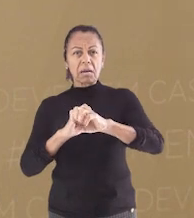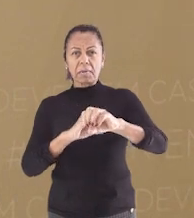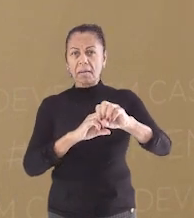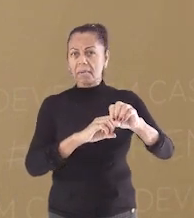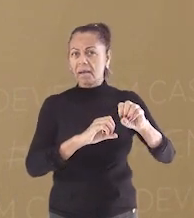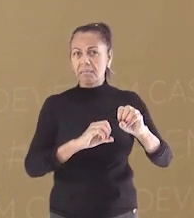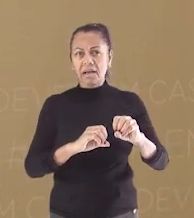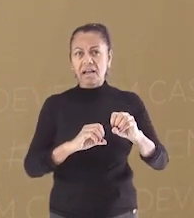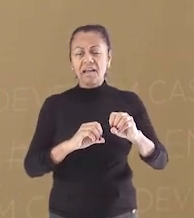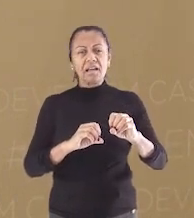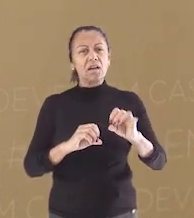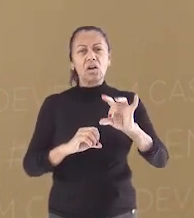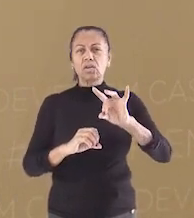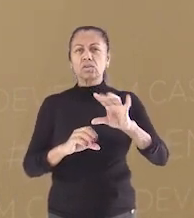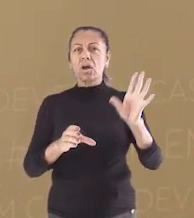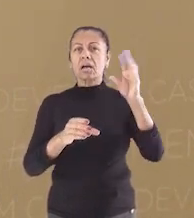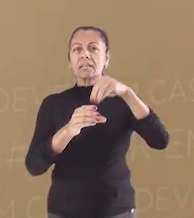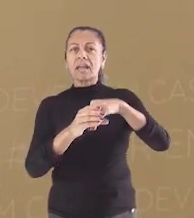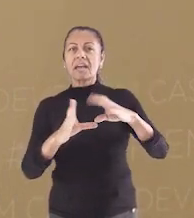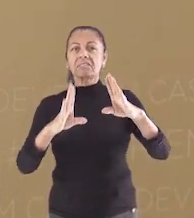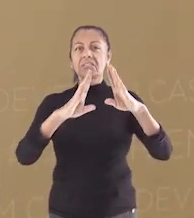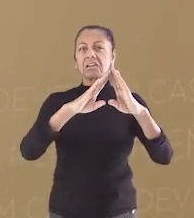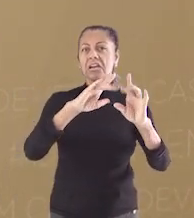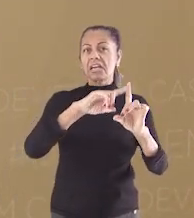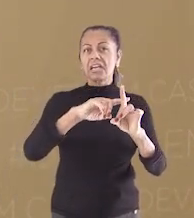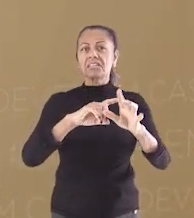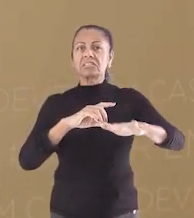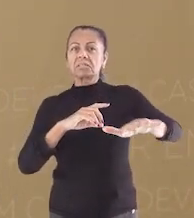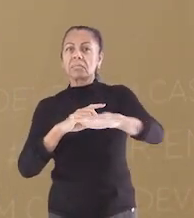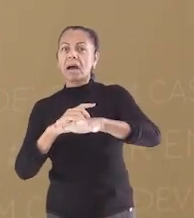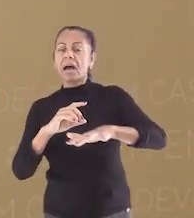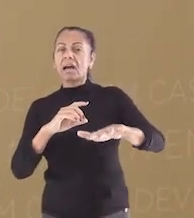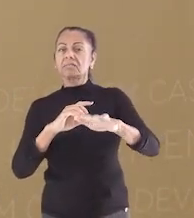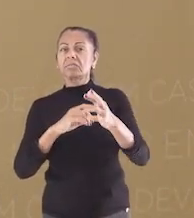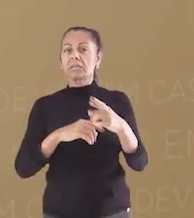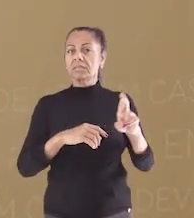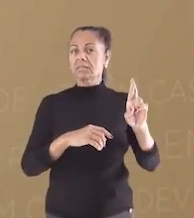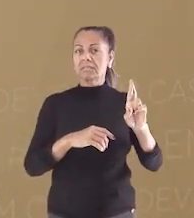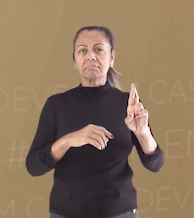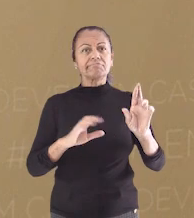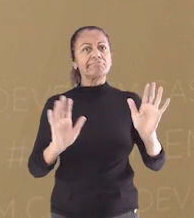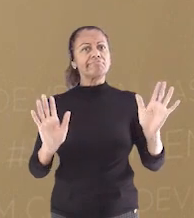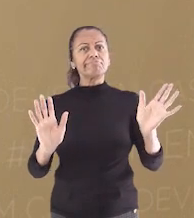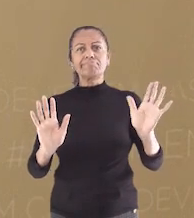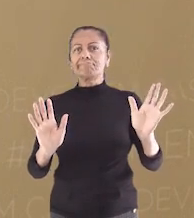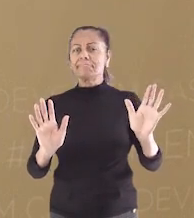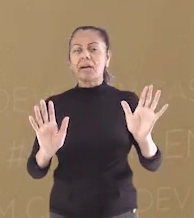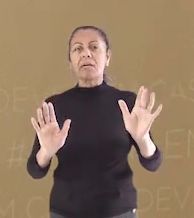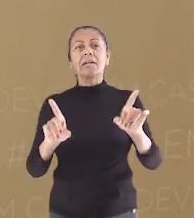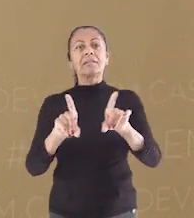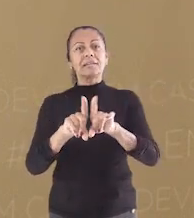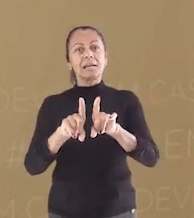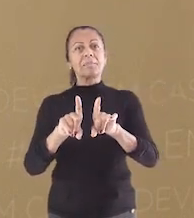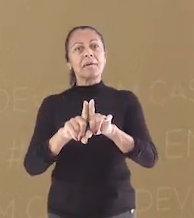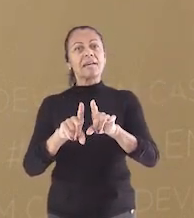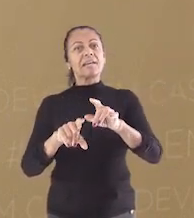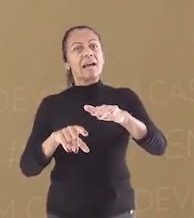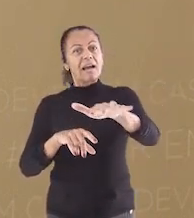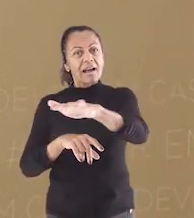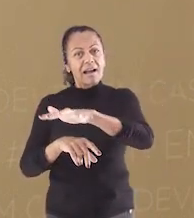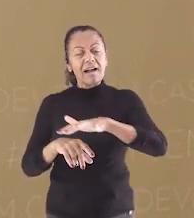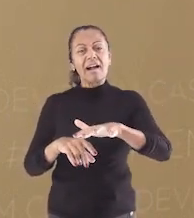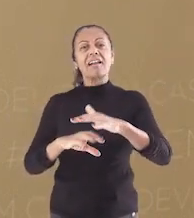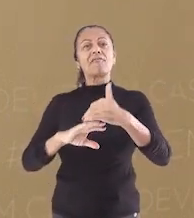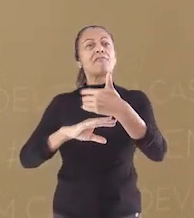dentro dos templos e espaços sagrados. São estilos de vida que influenciam em todas as áreas da vida dos